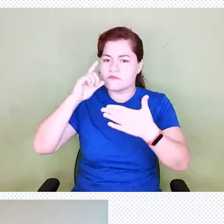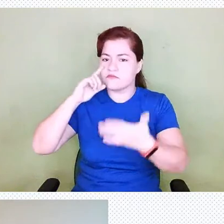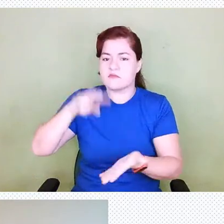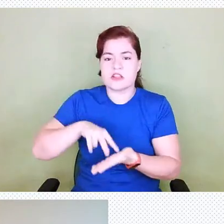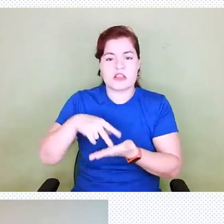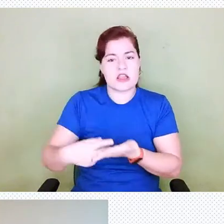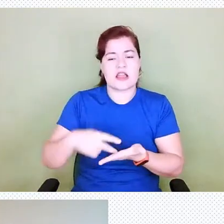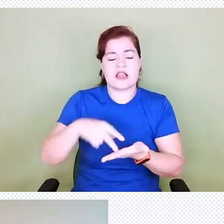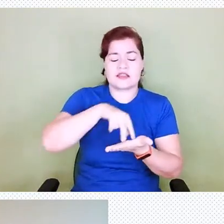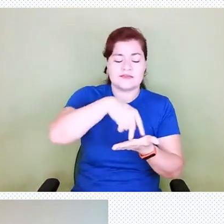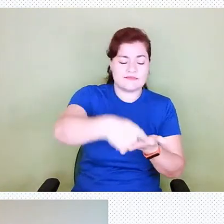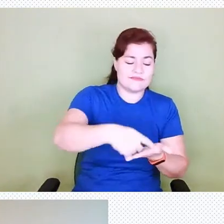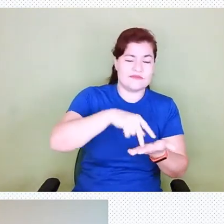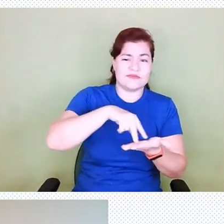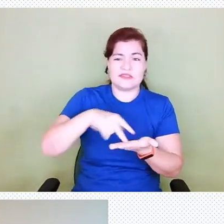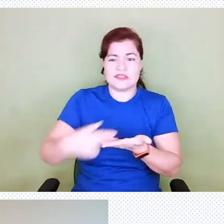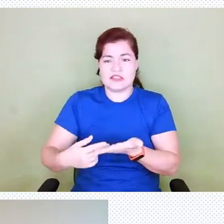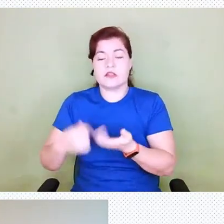no chão,